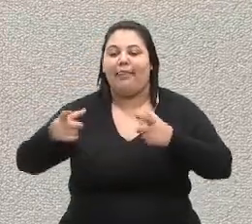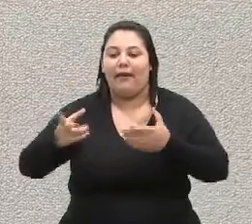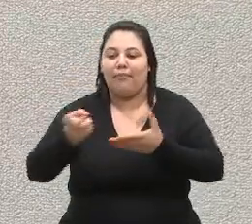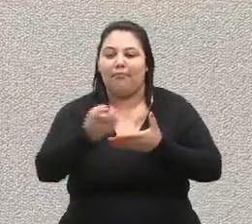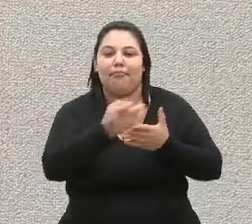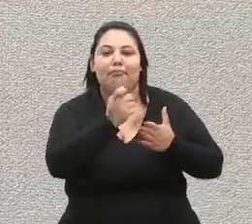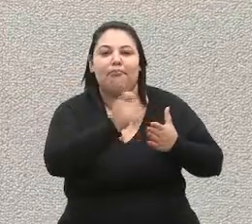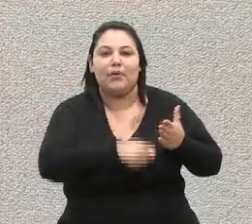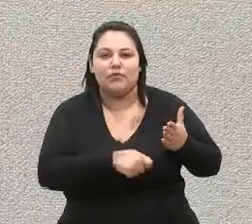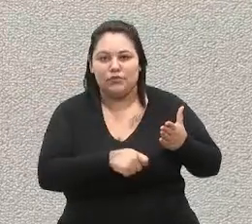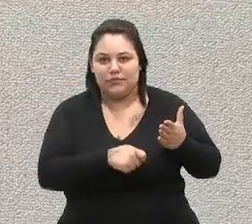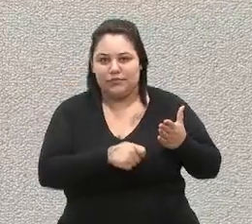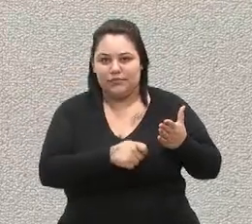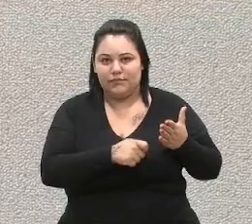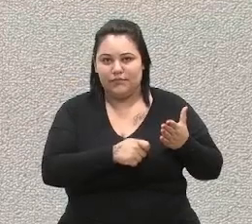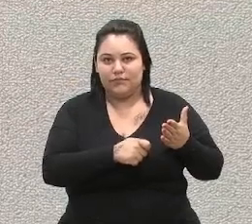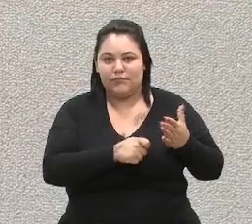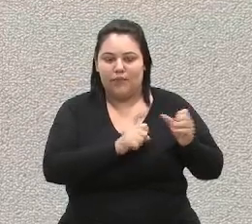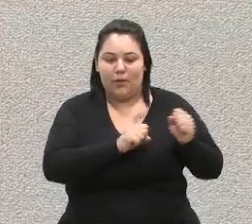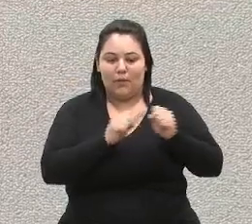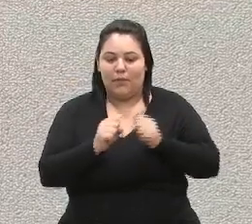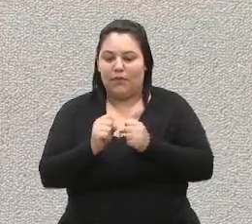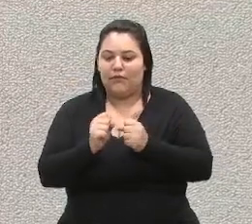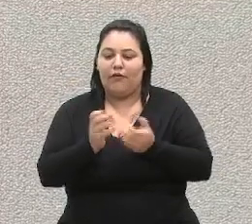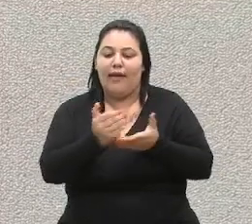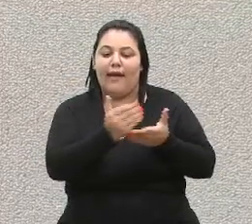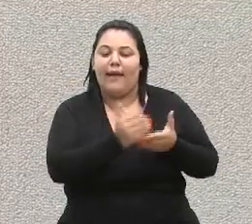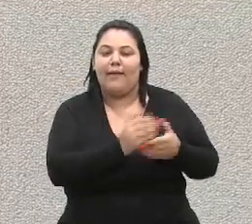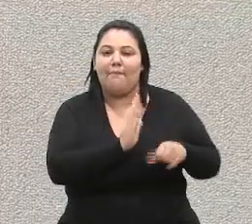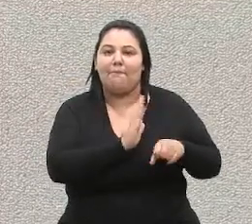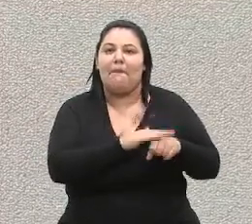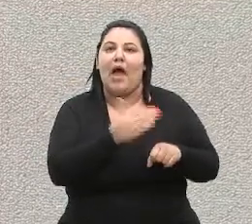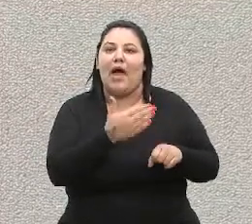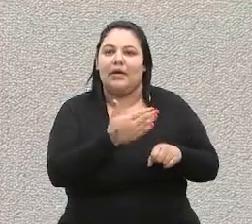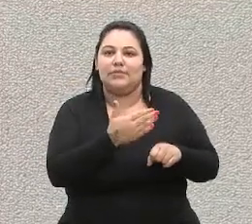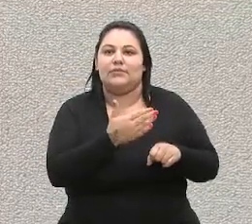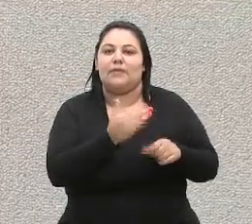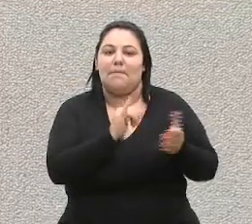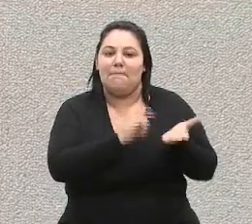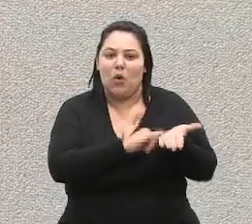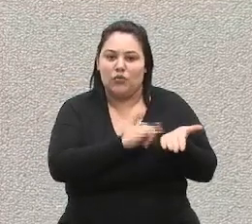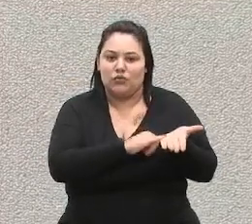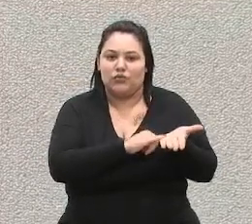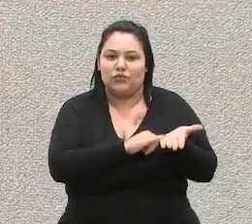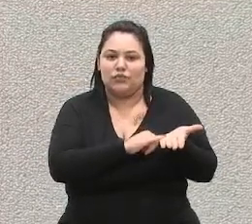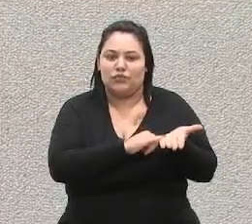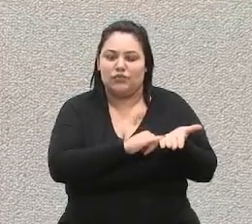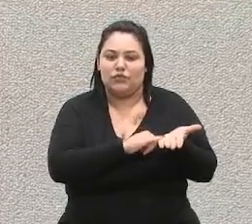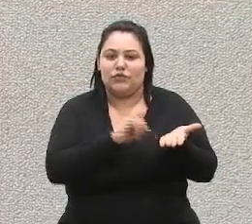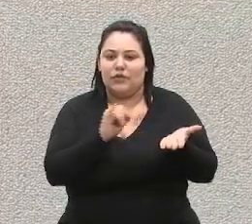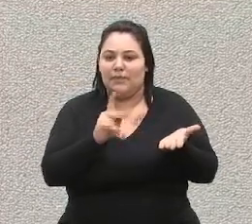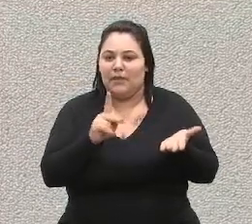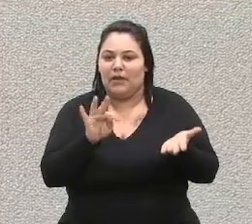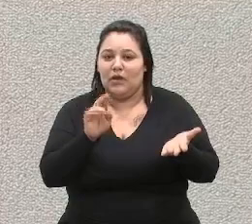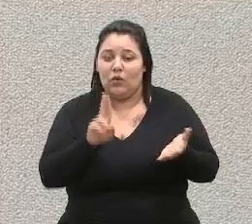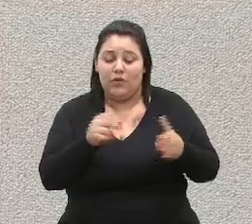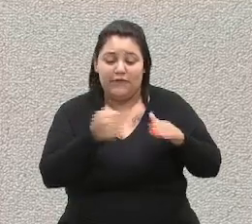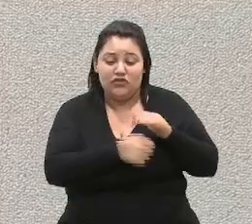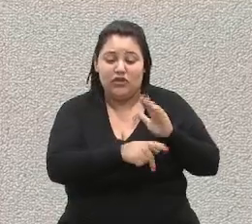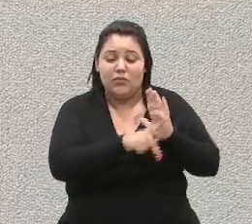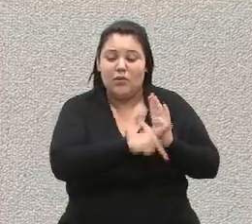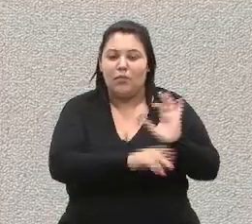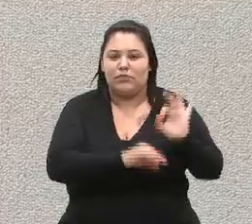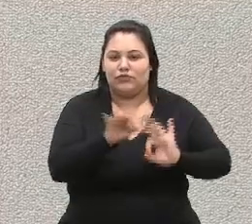aumentar os impostos, pode arrecadar mais impostos através do IPTU, investir no próprio